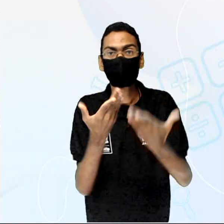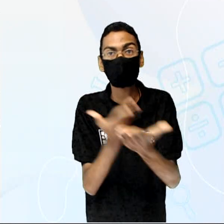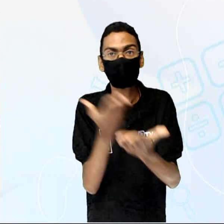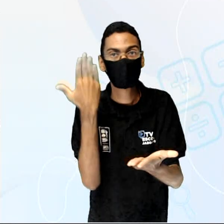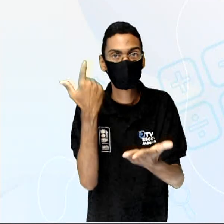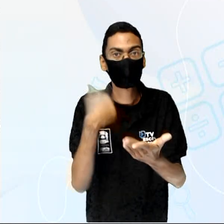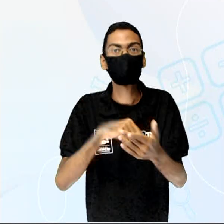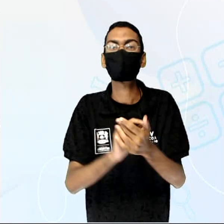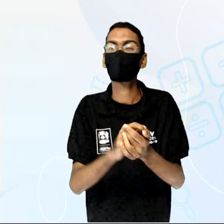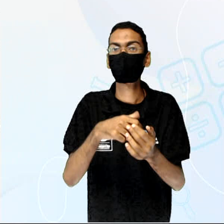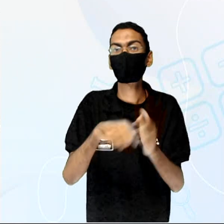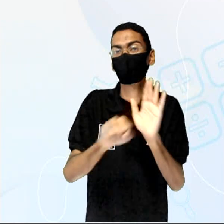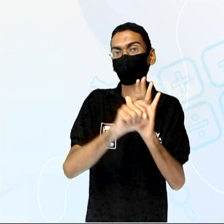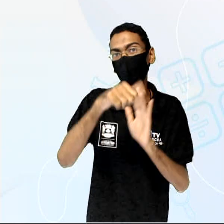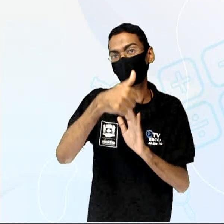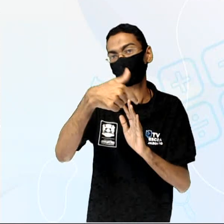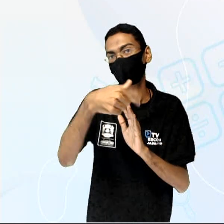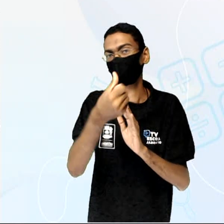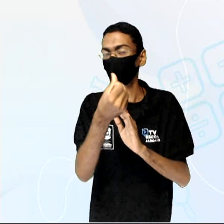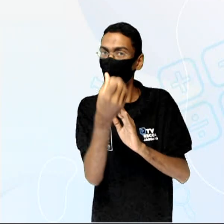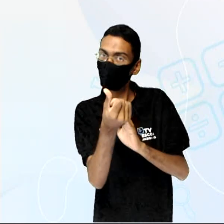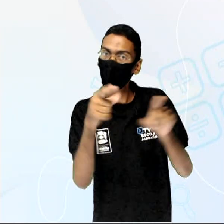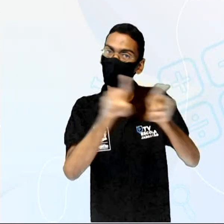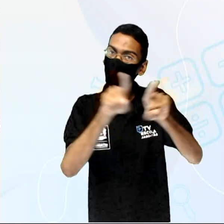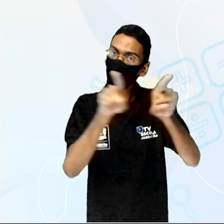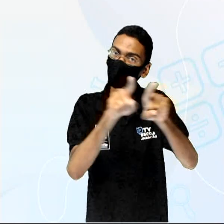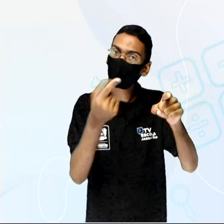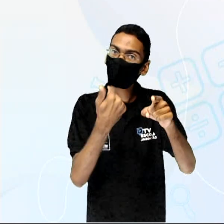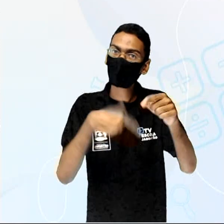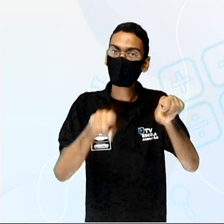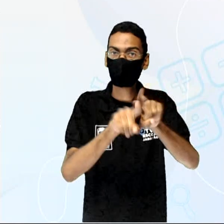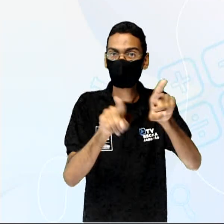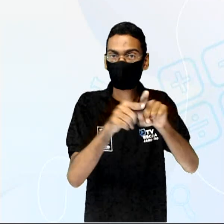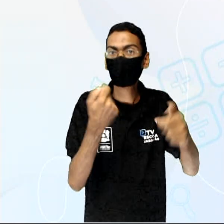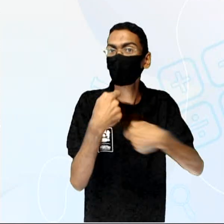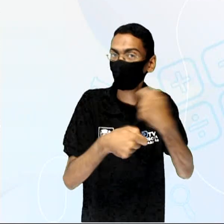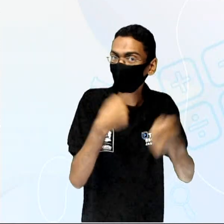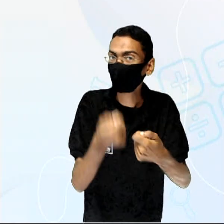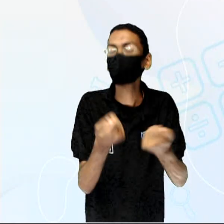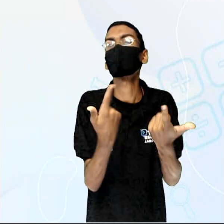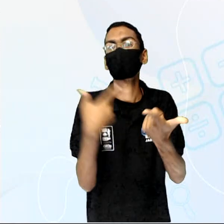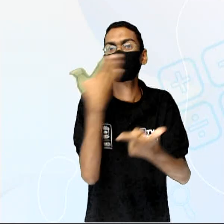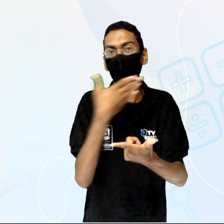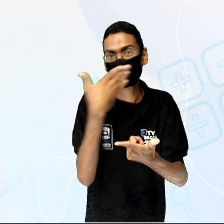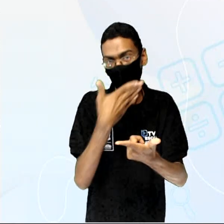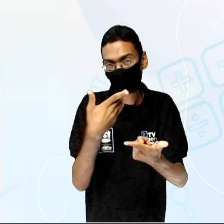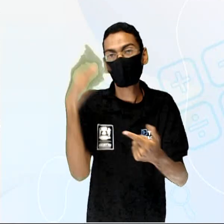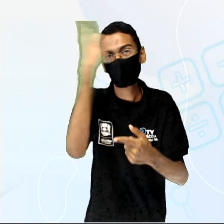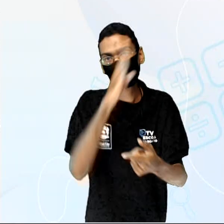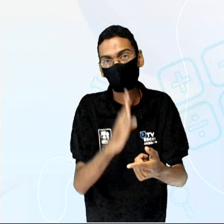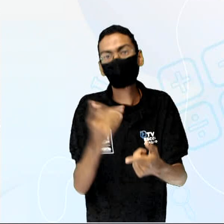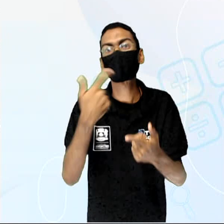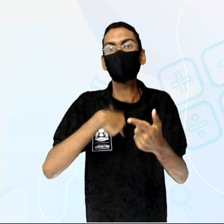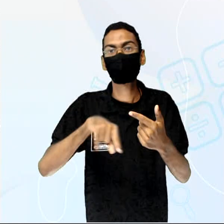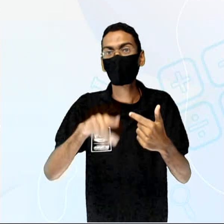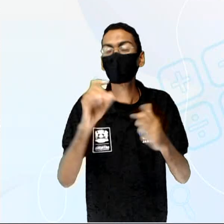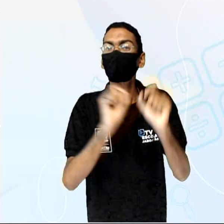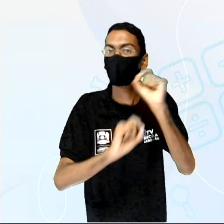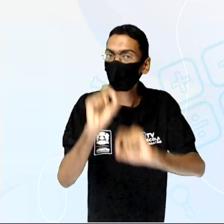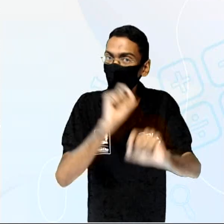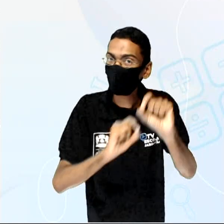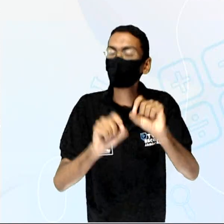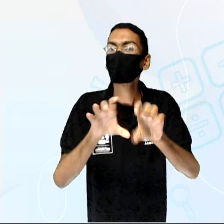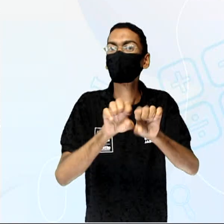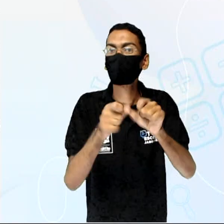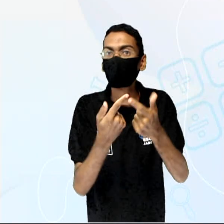União Ibérica promoveu uma ruptura com os holandeses, que possuíam investimentos e interesses na produção de açúcar no Brasil, o que levou à invasão e à formação de